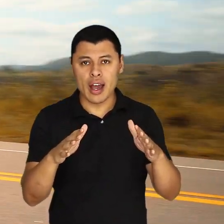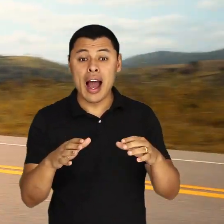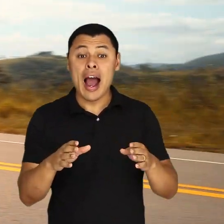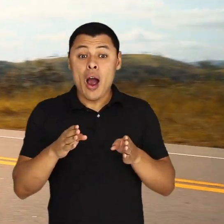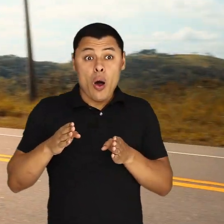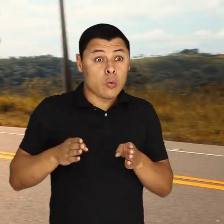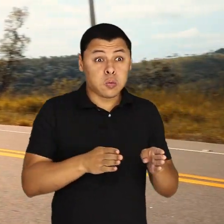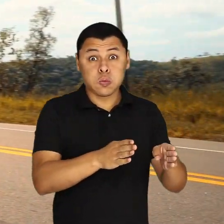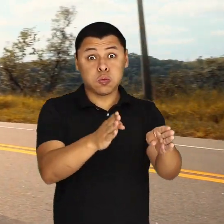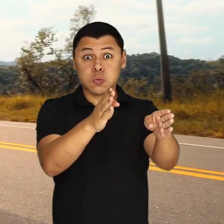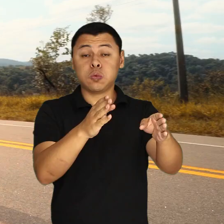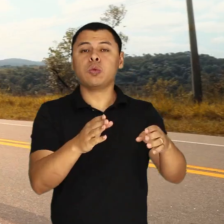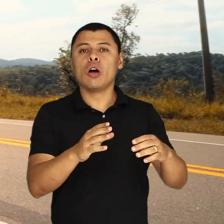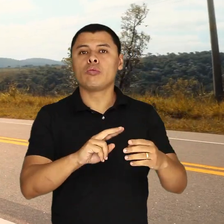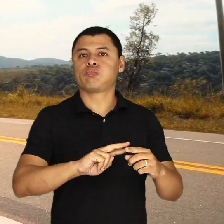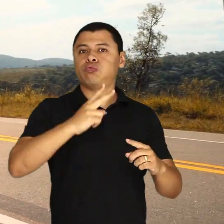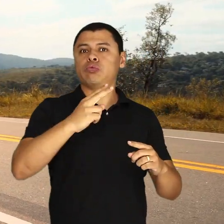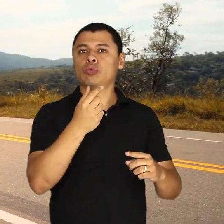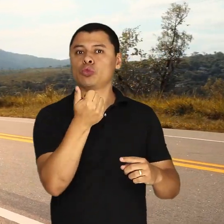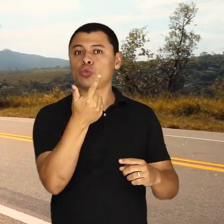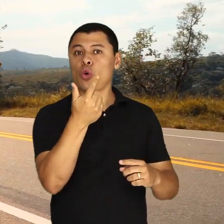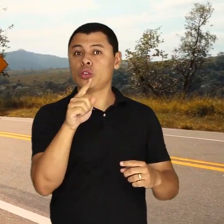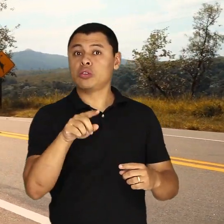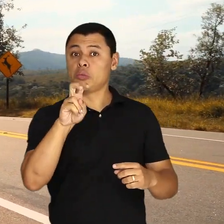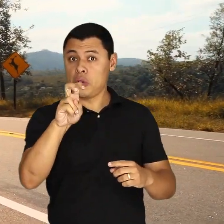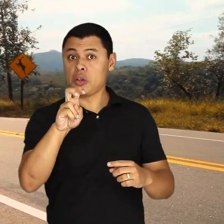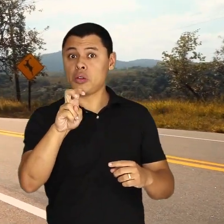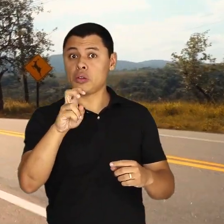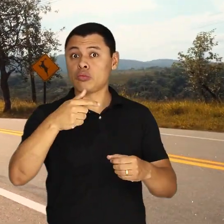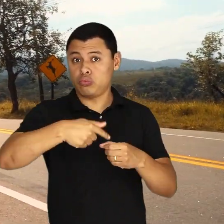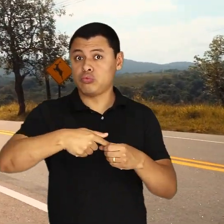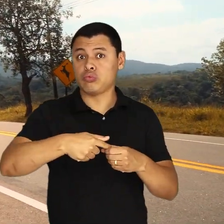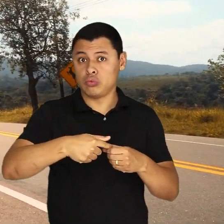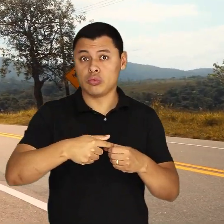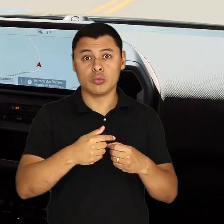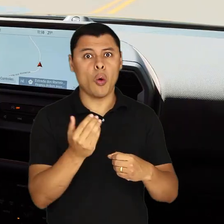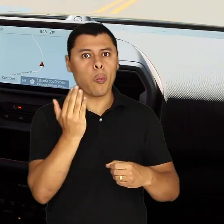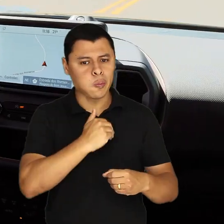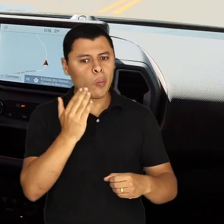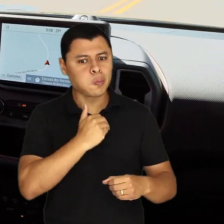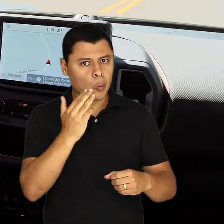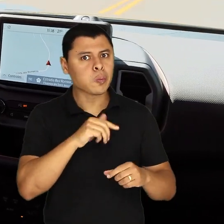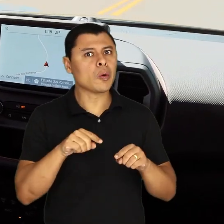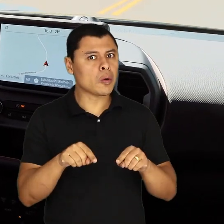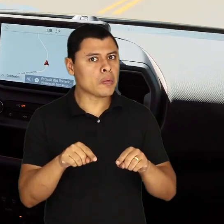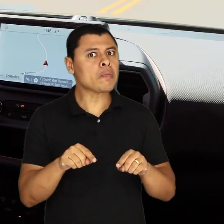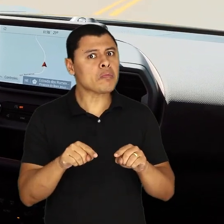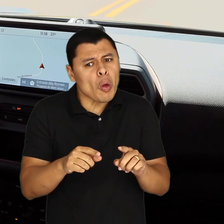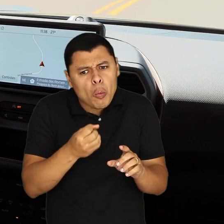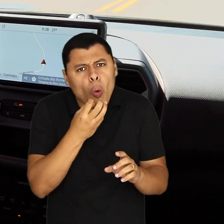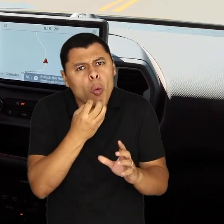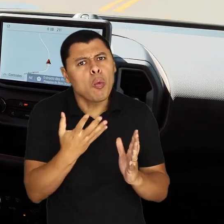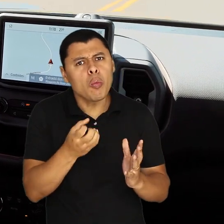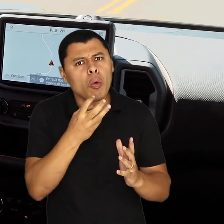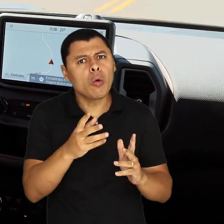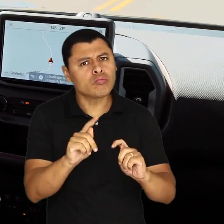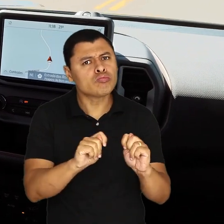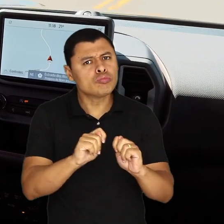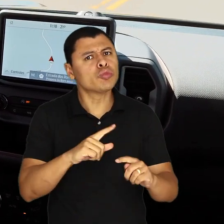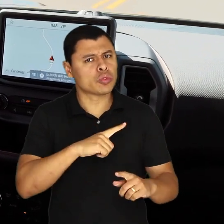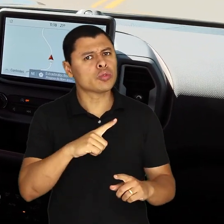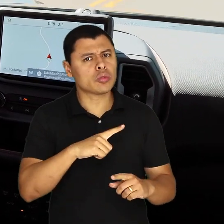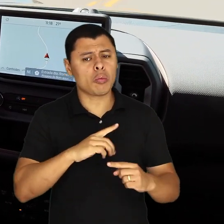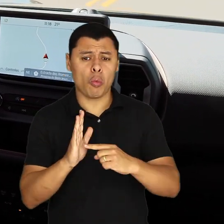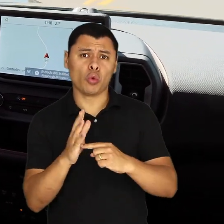conseguiu fazer aí 12,5 km por litro. Então, olha, achei uma marca muito boa para um veículo